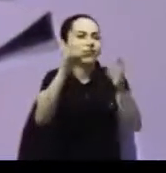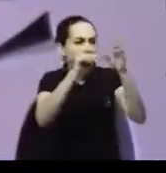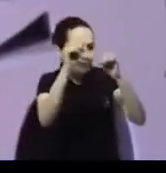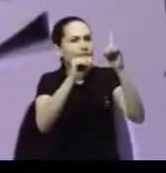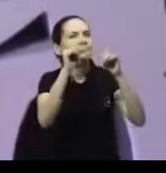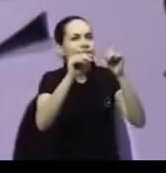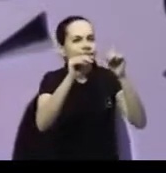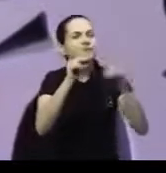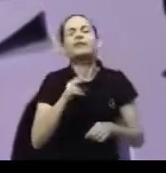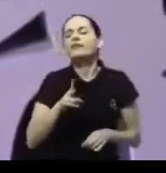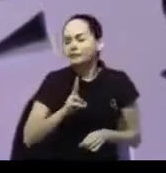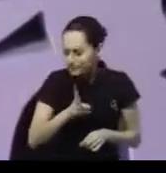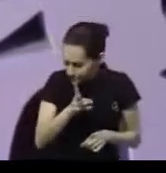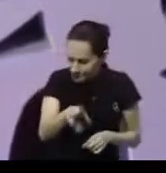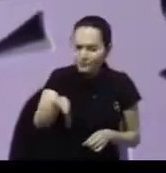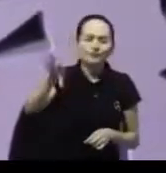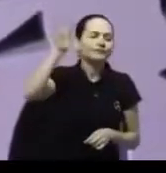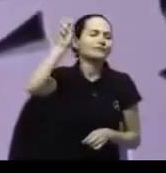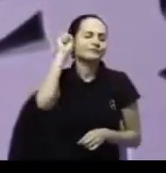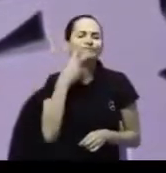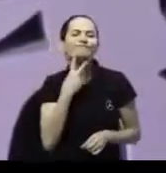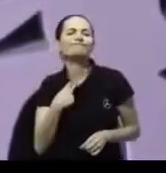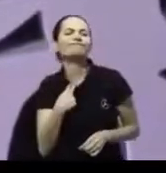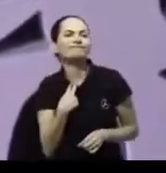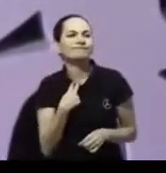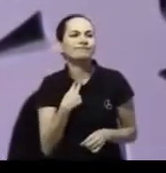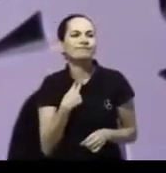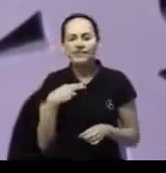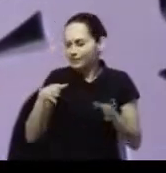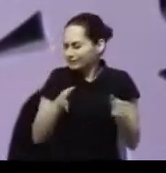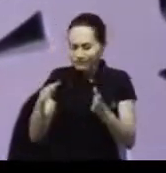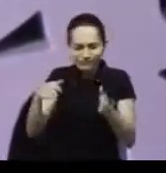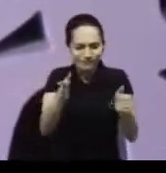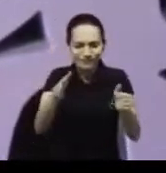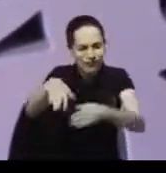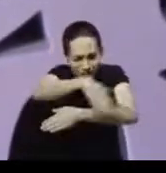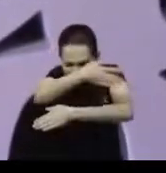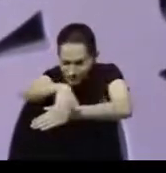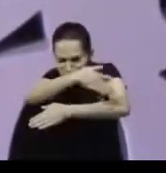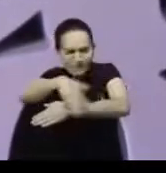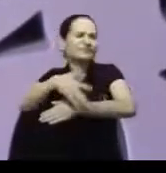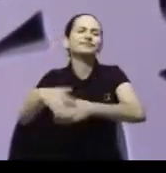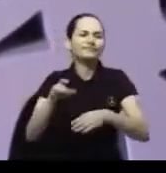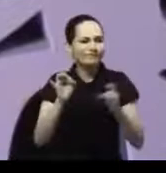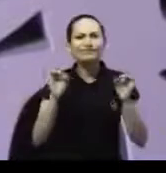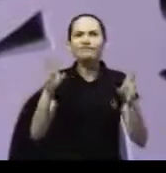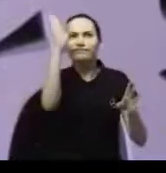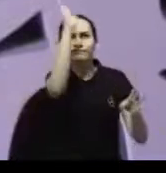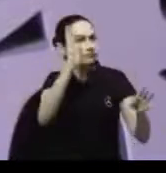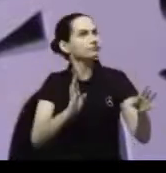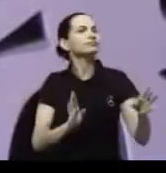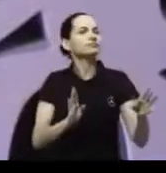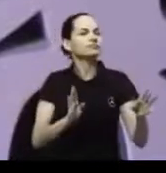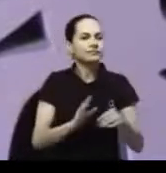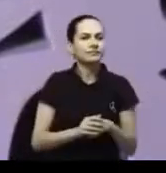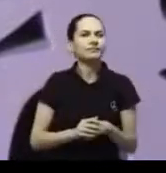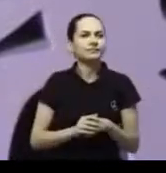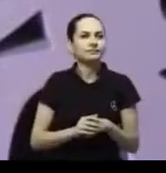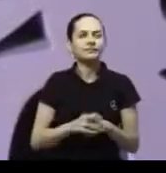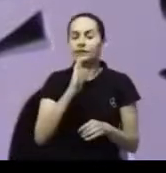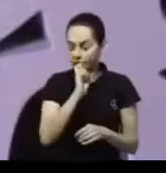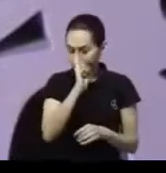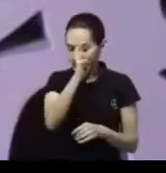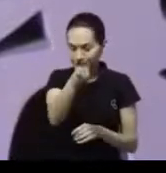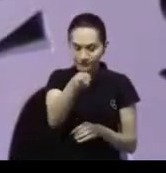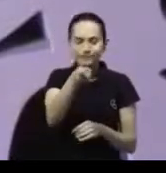mercedes-benz sempre ouviu cada voz ela soltar cadastrada Rua ou avenida desse brasilzão e